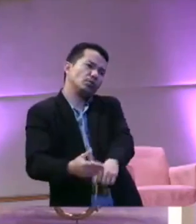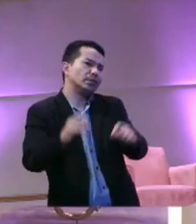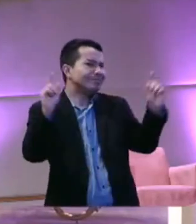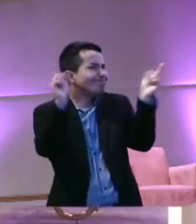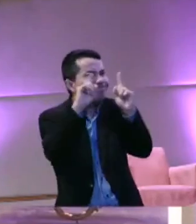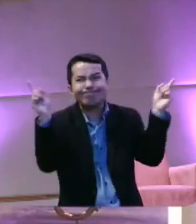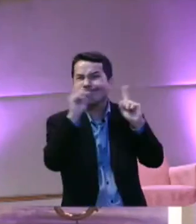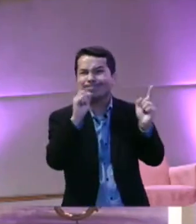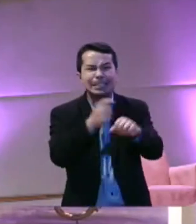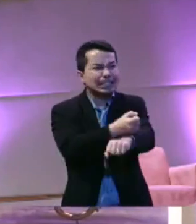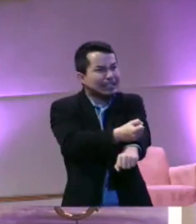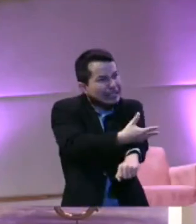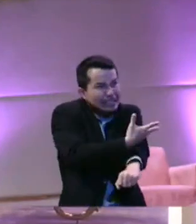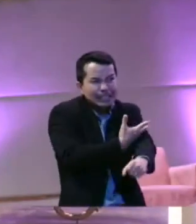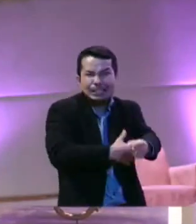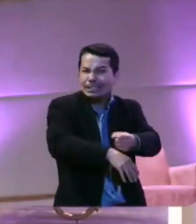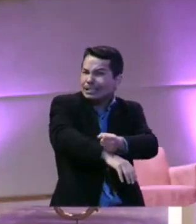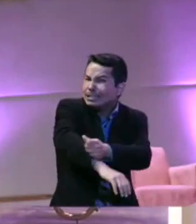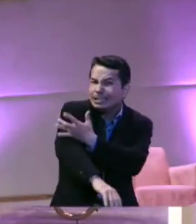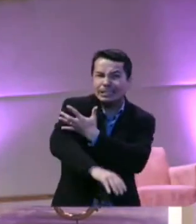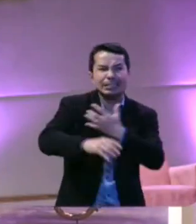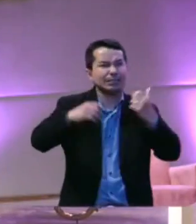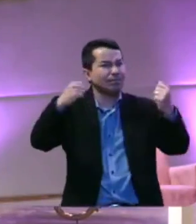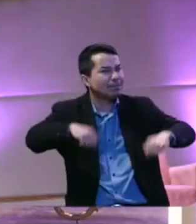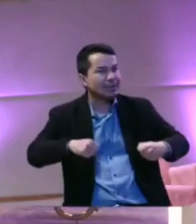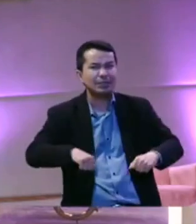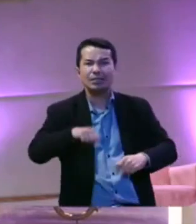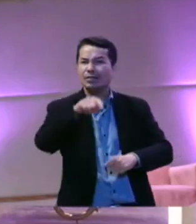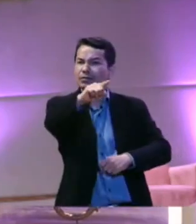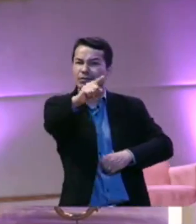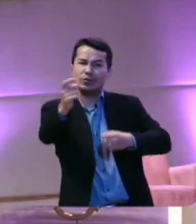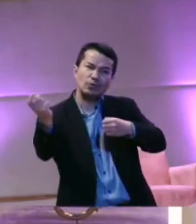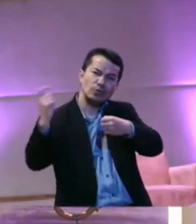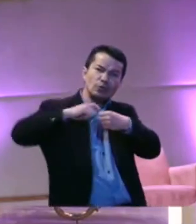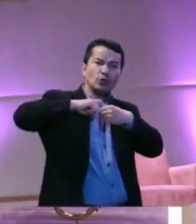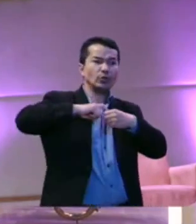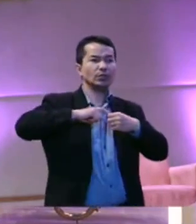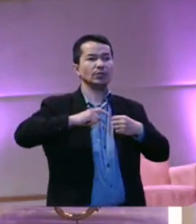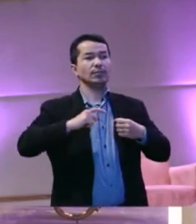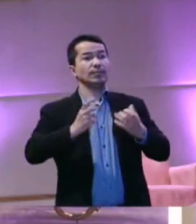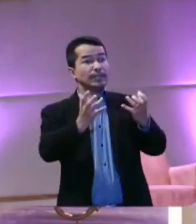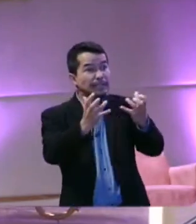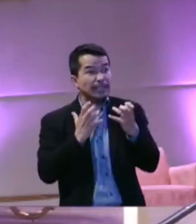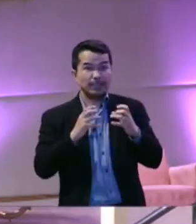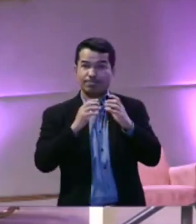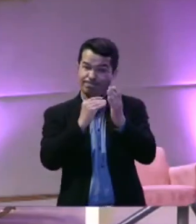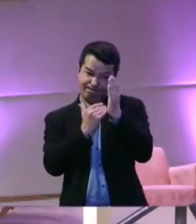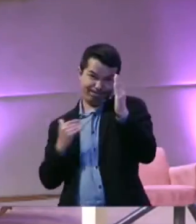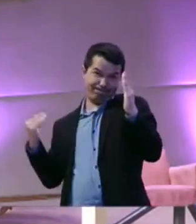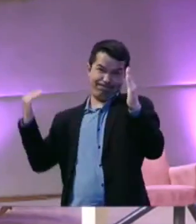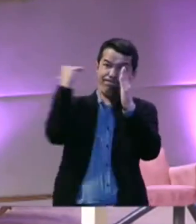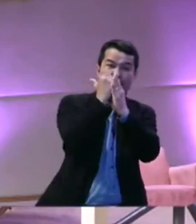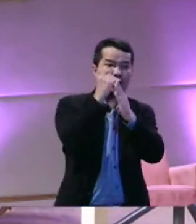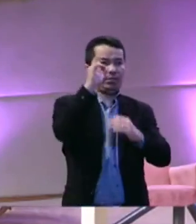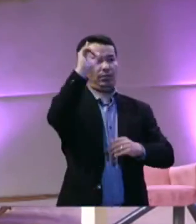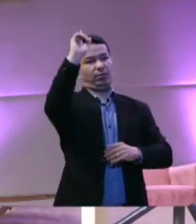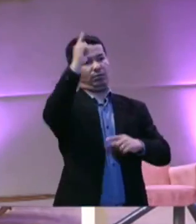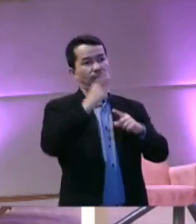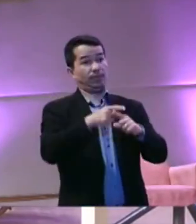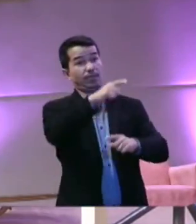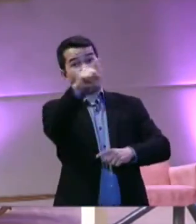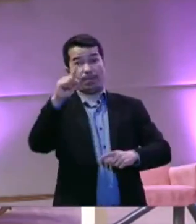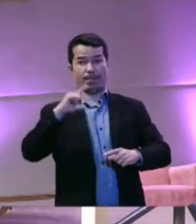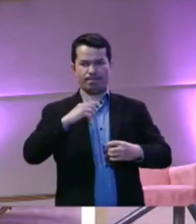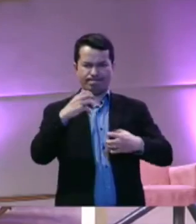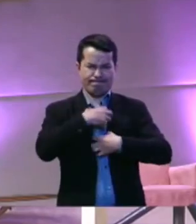como criança outra vez, e ela não permite que a maturidade nos roube a alegria da presença de